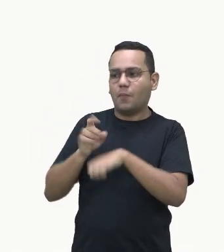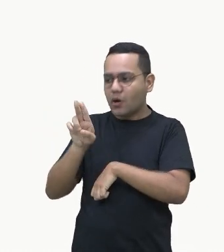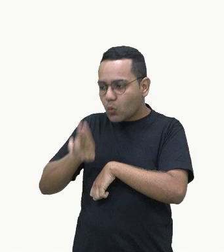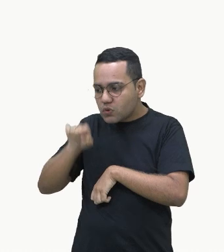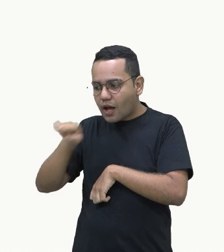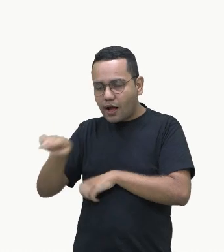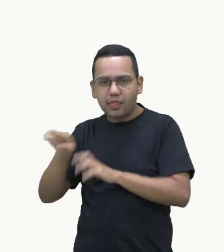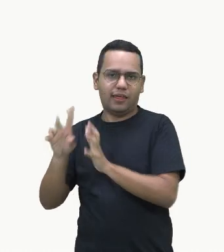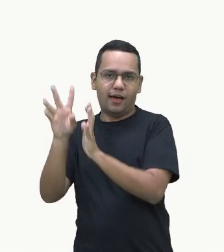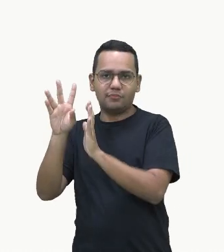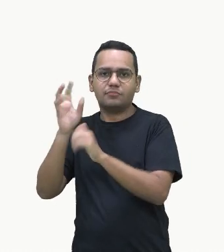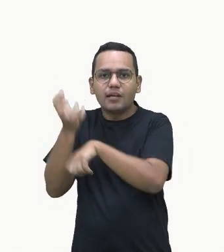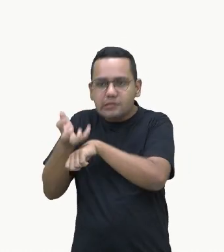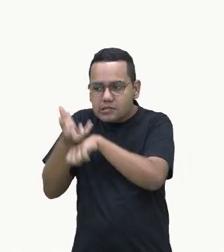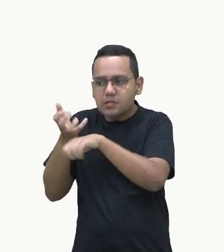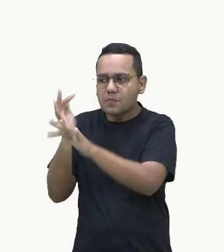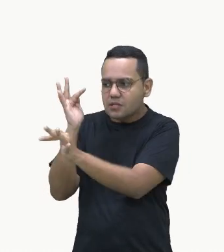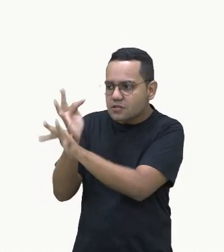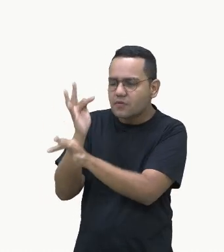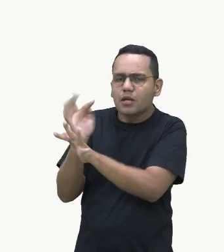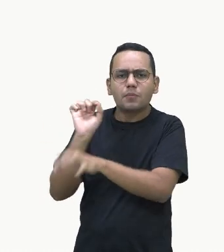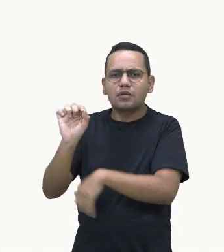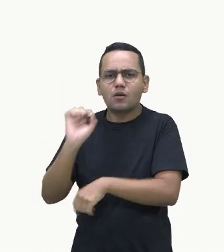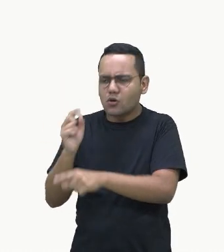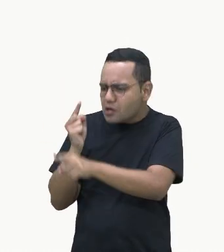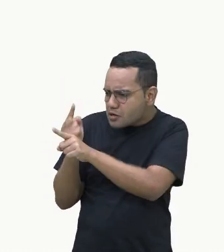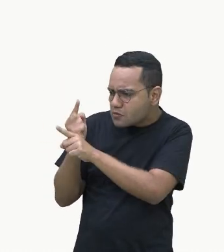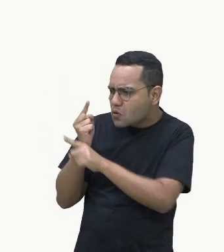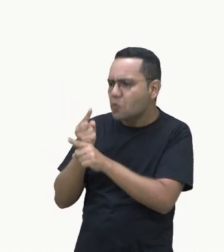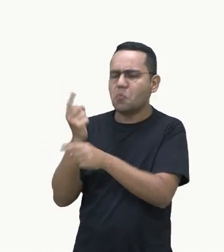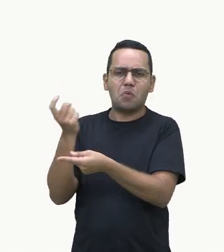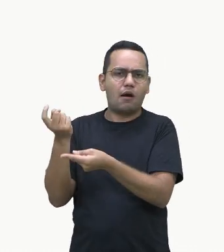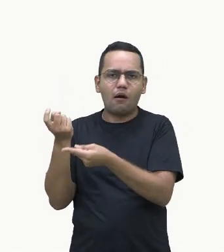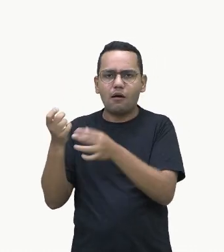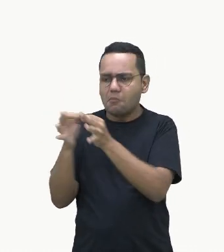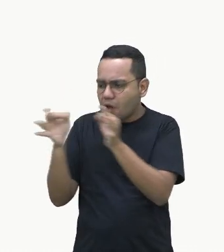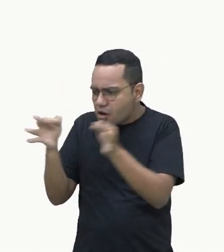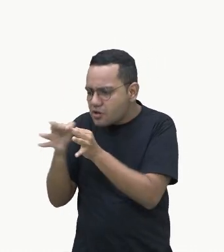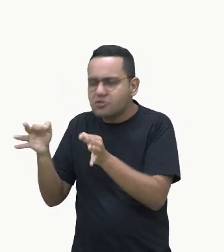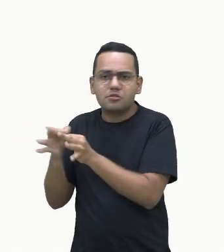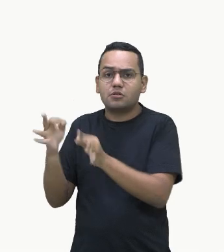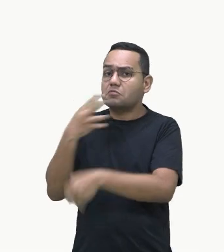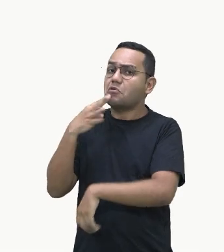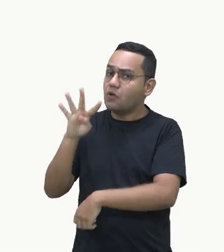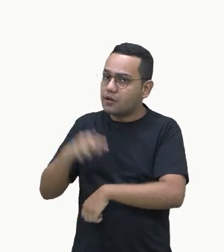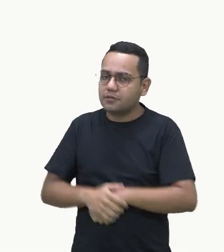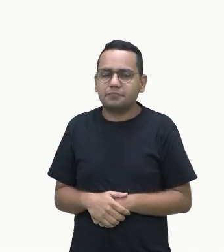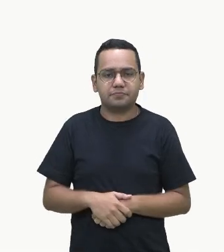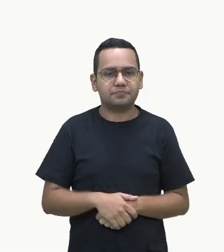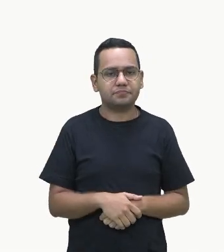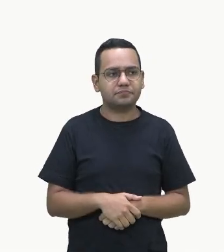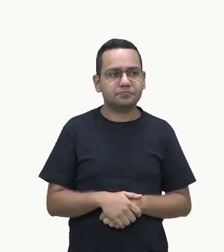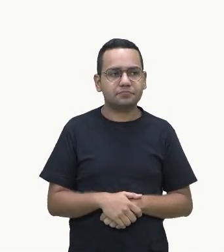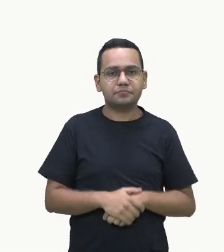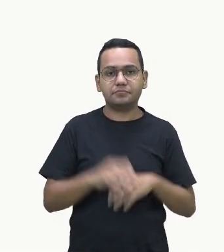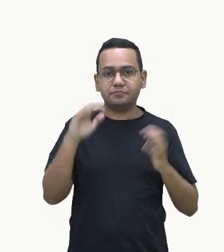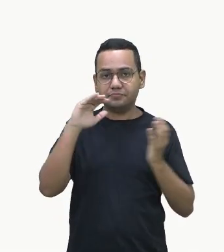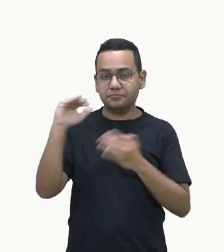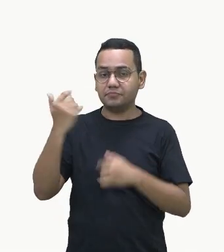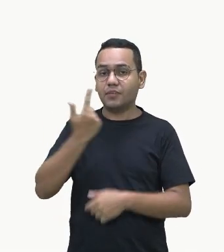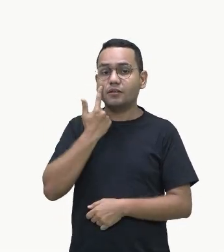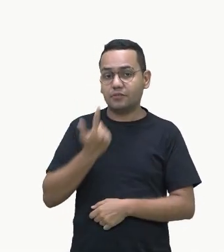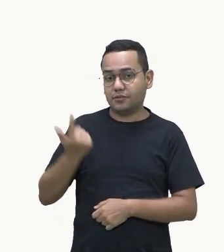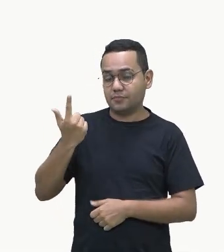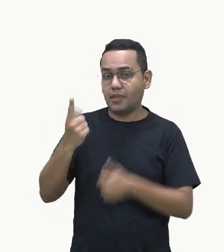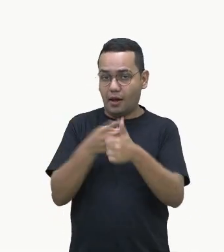lá e resolvendo para descobrir aí medidas desconhecidas. A primeira relação métrica que nós vamos aqui